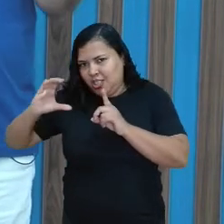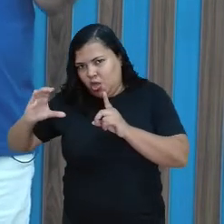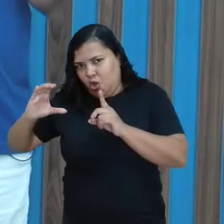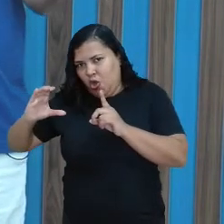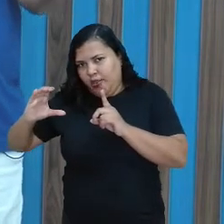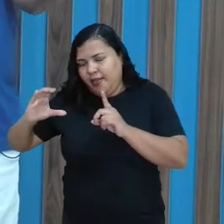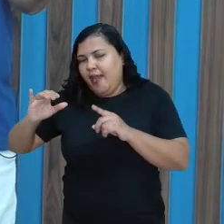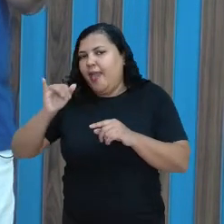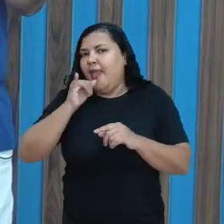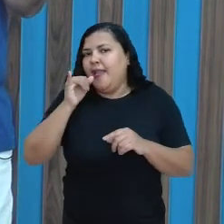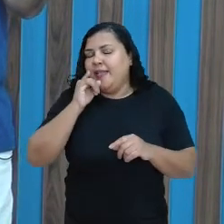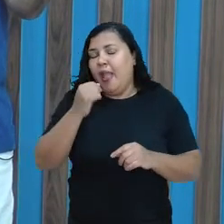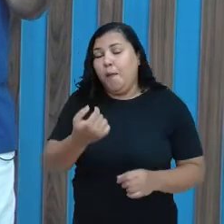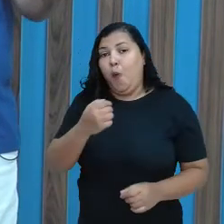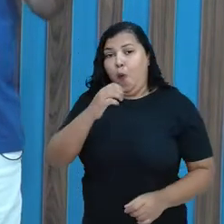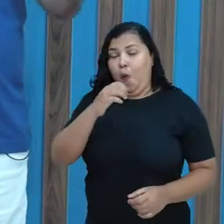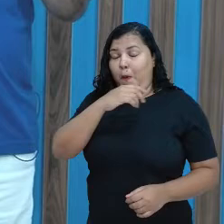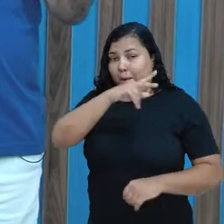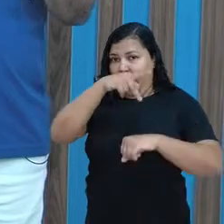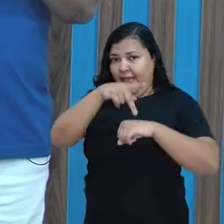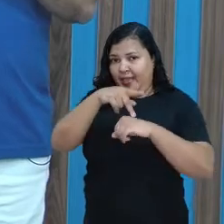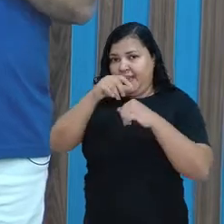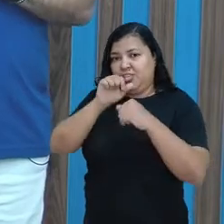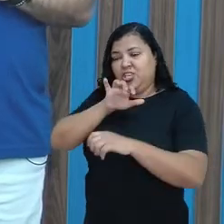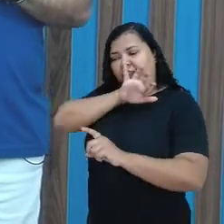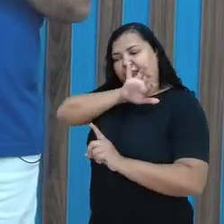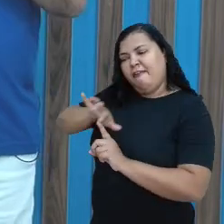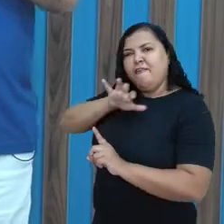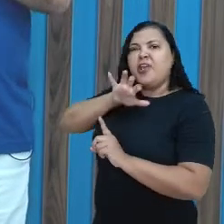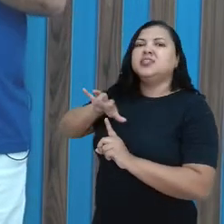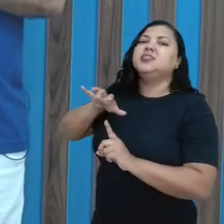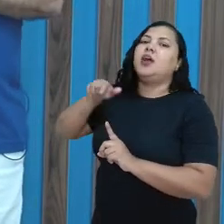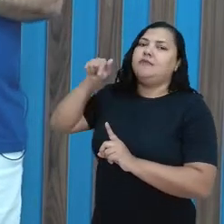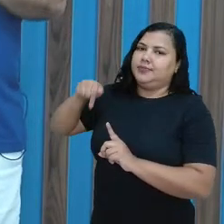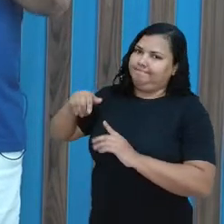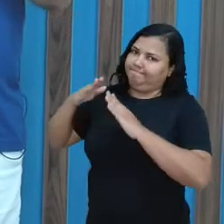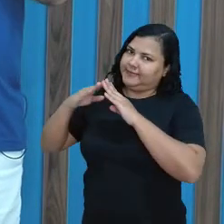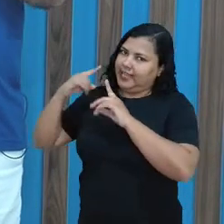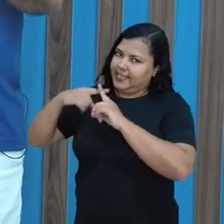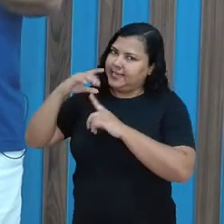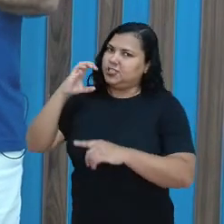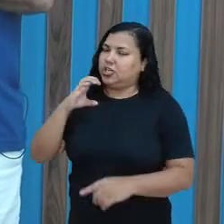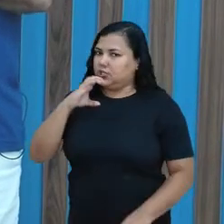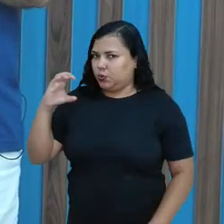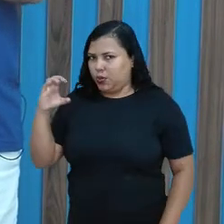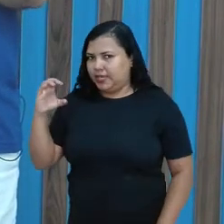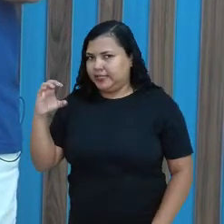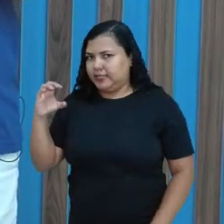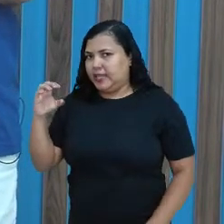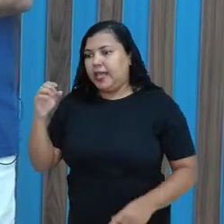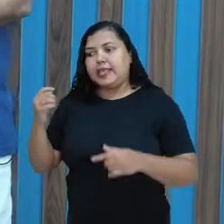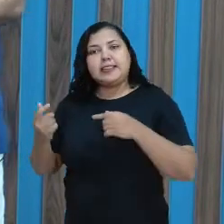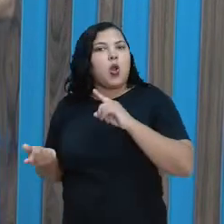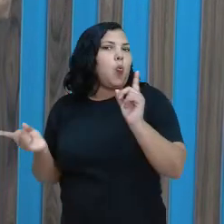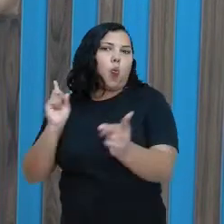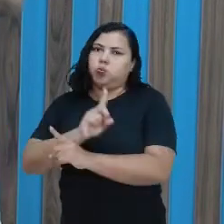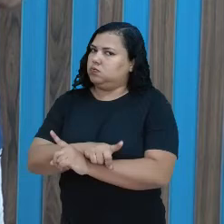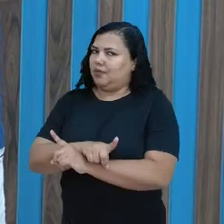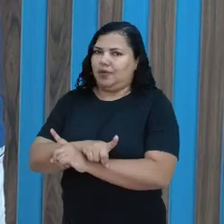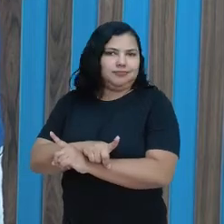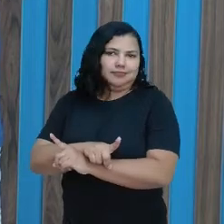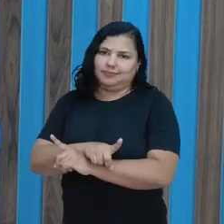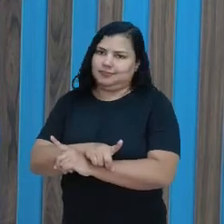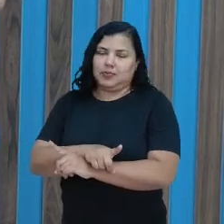submetida ao poder do Estado. Hoje o Brasil é um país, né, que se determina como um país laico, ou seja,